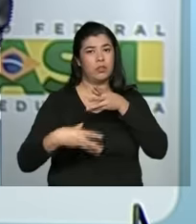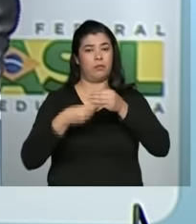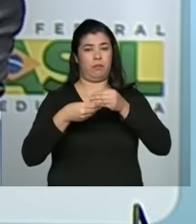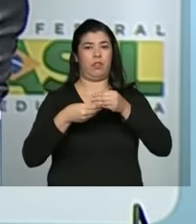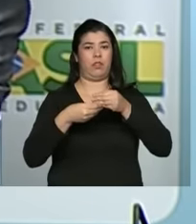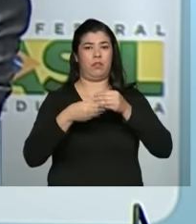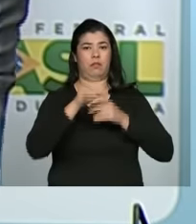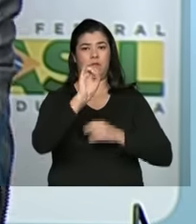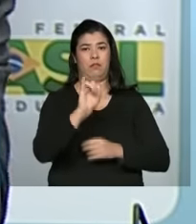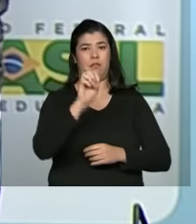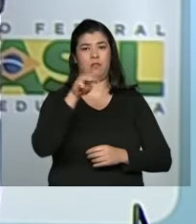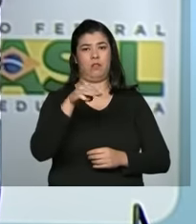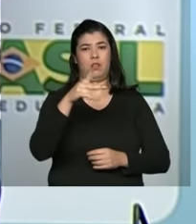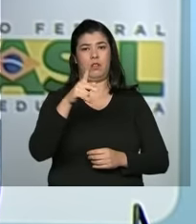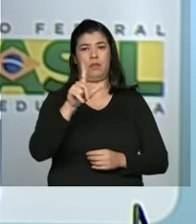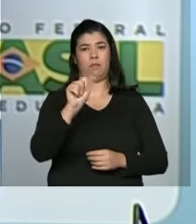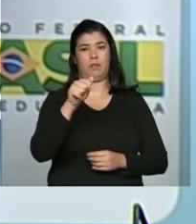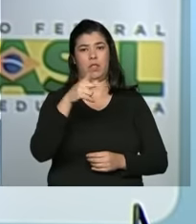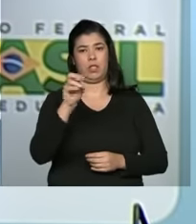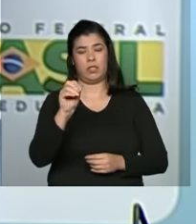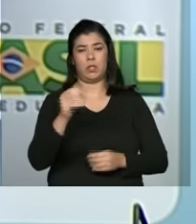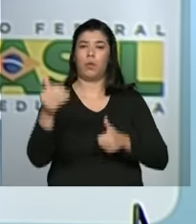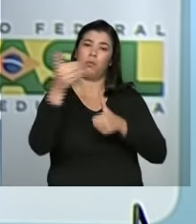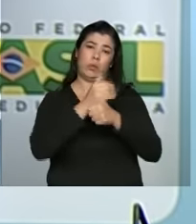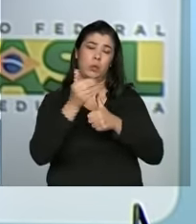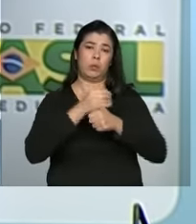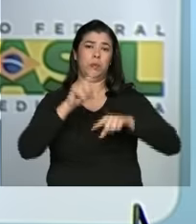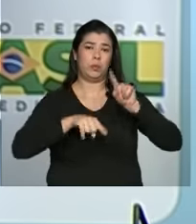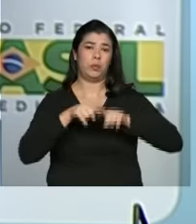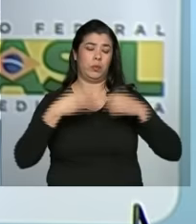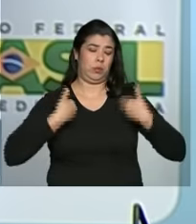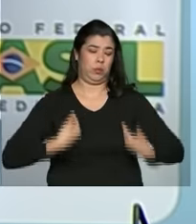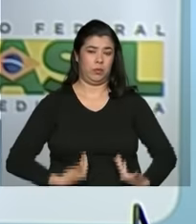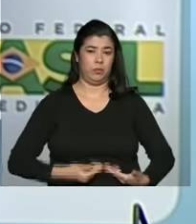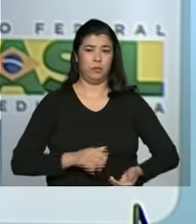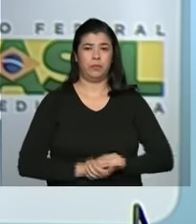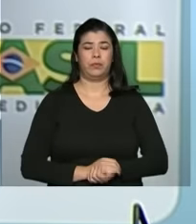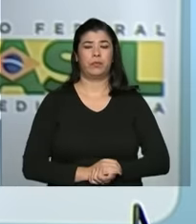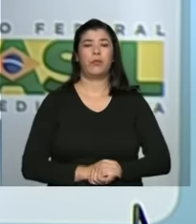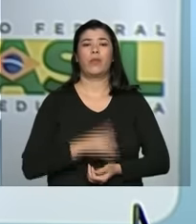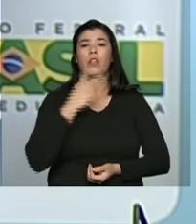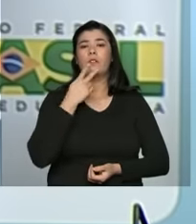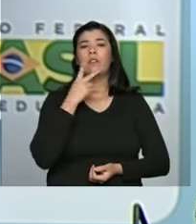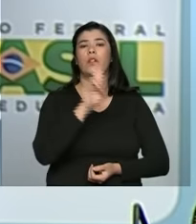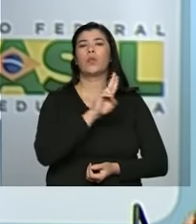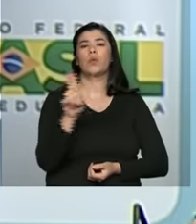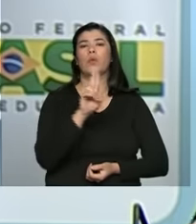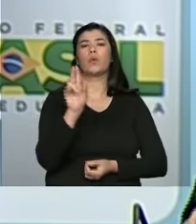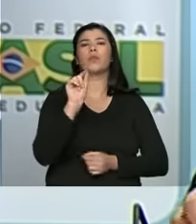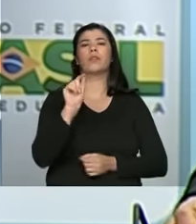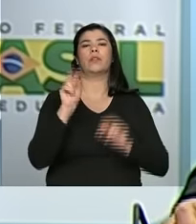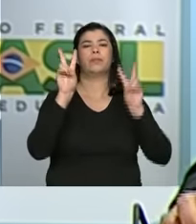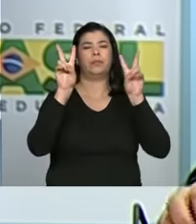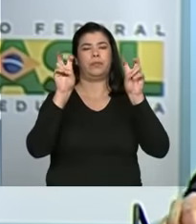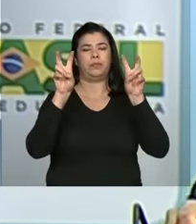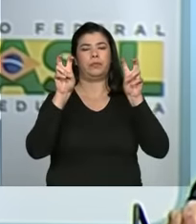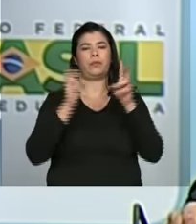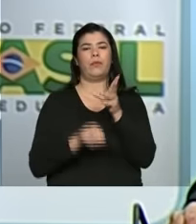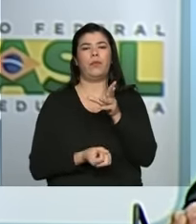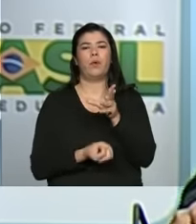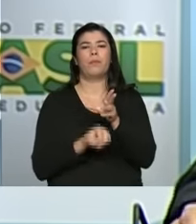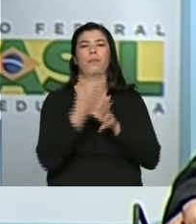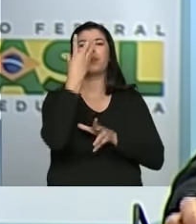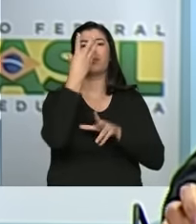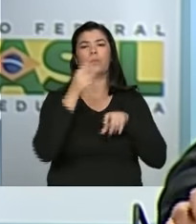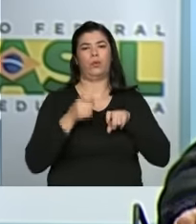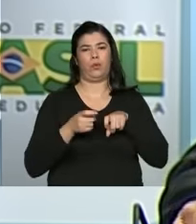eh eu vou fazer um Panorama geral aqui dos chamados eh produtos médicos quando eu falo de produtos médicos